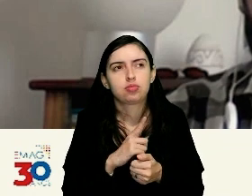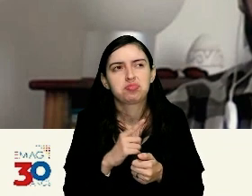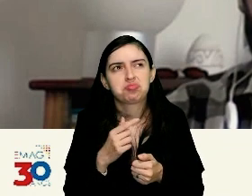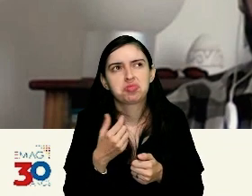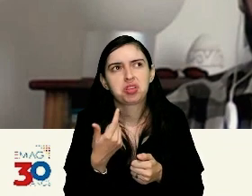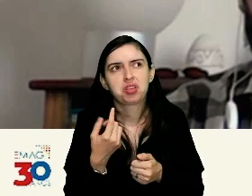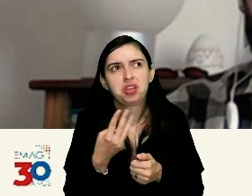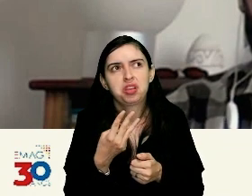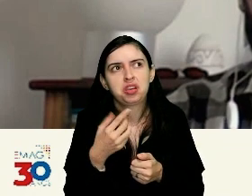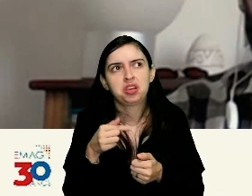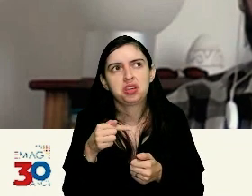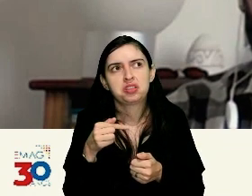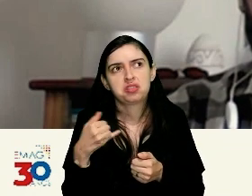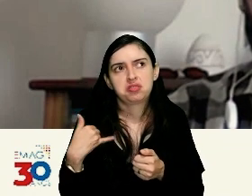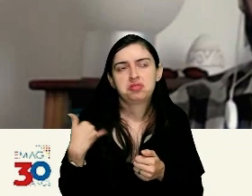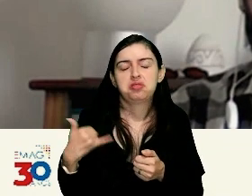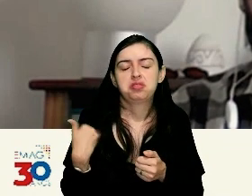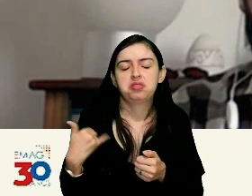anos, né?